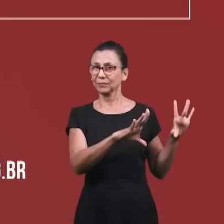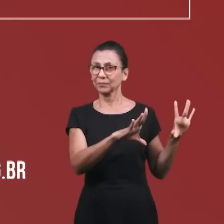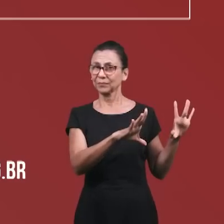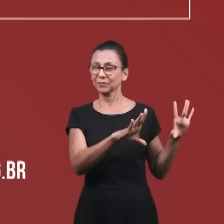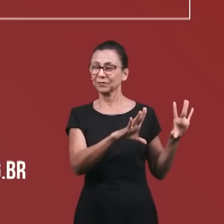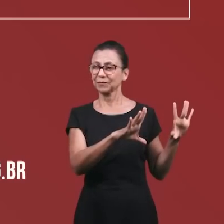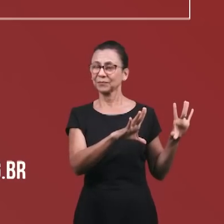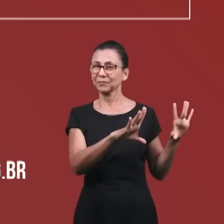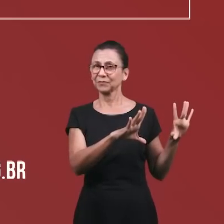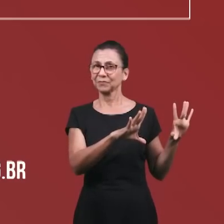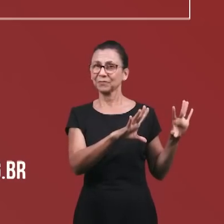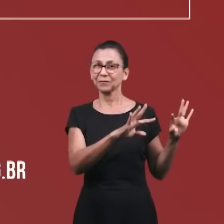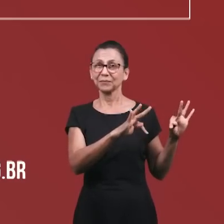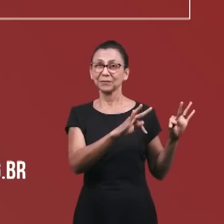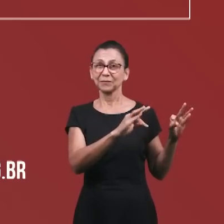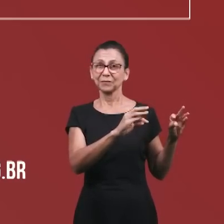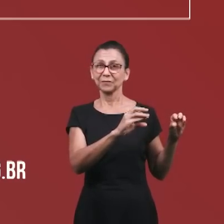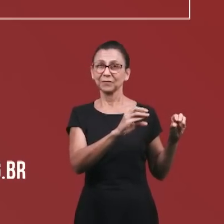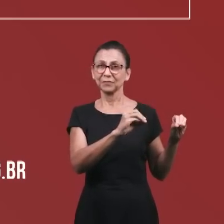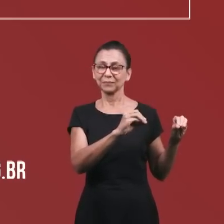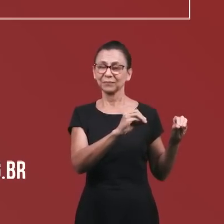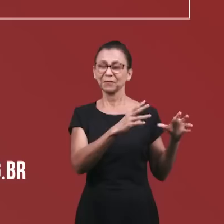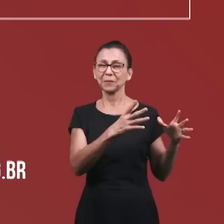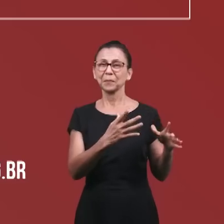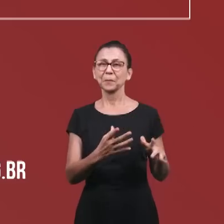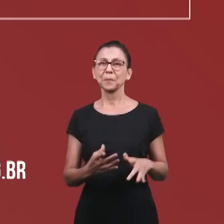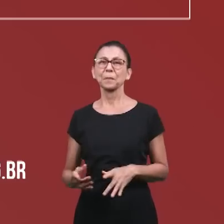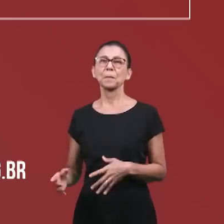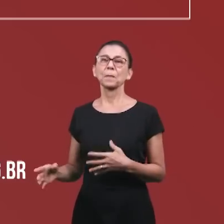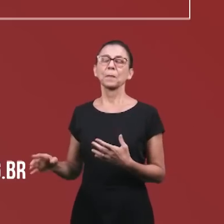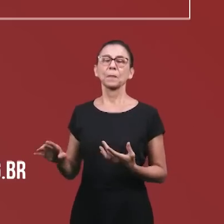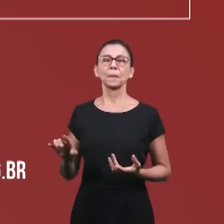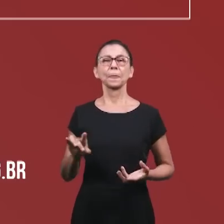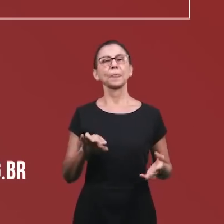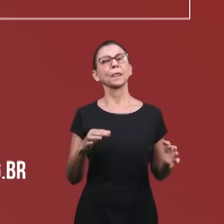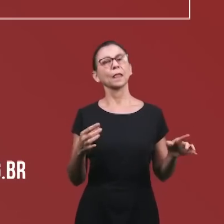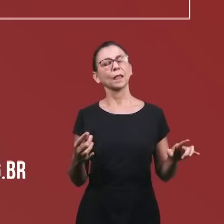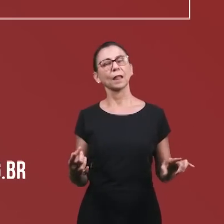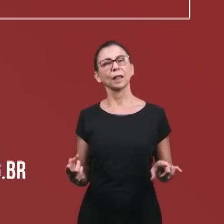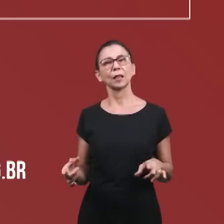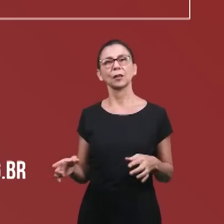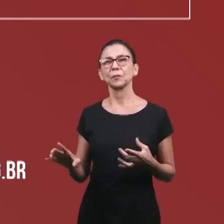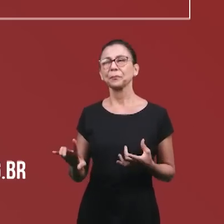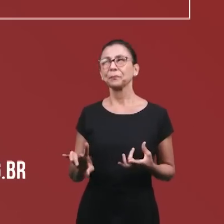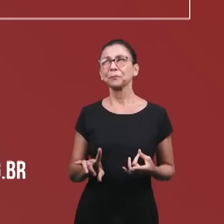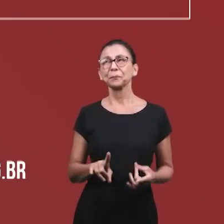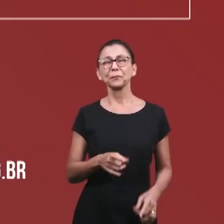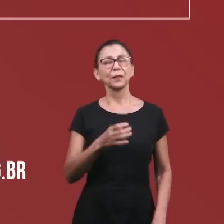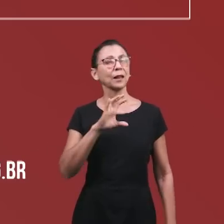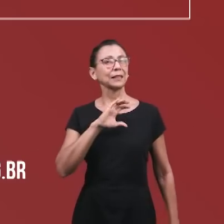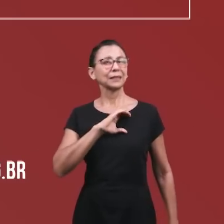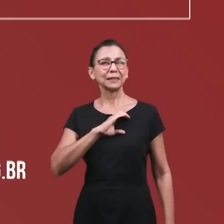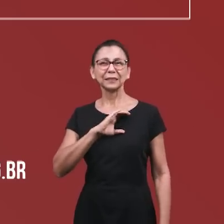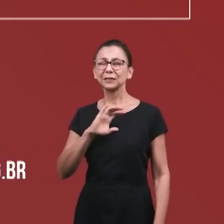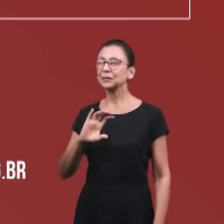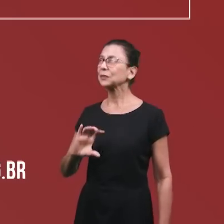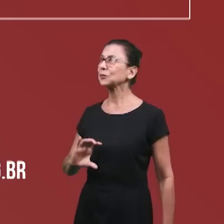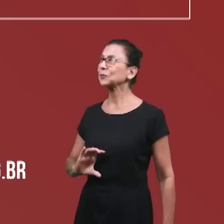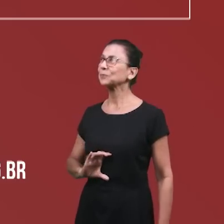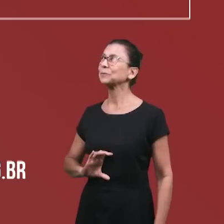ao Senhor. Cante aleluia, cante aleluia, cante ao